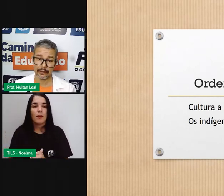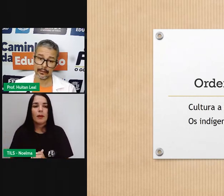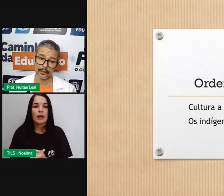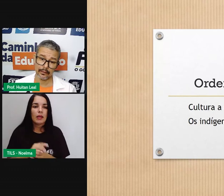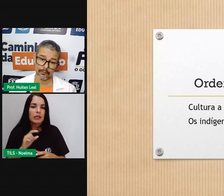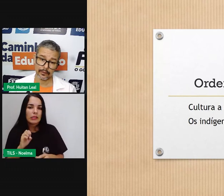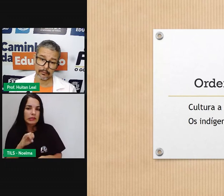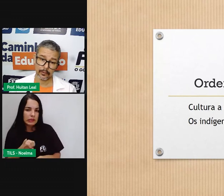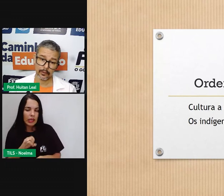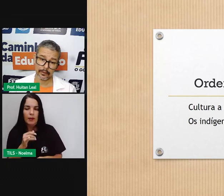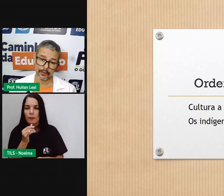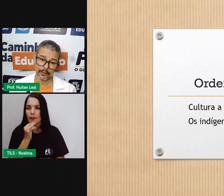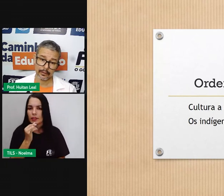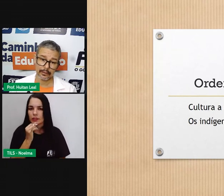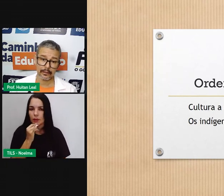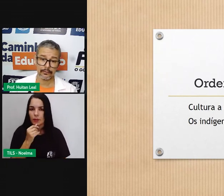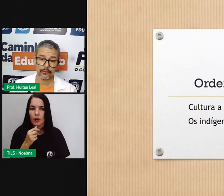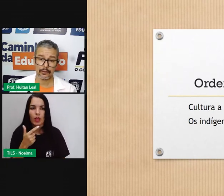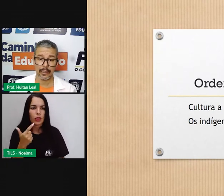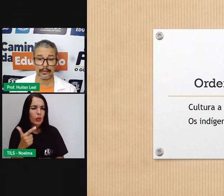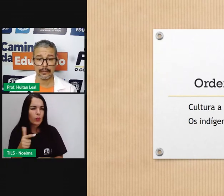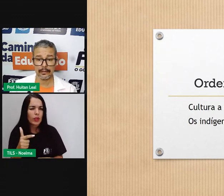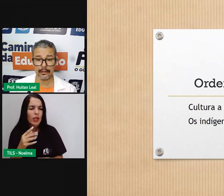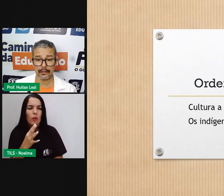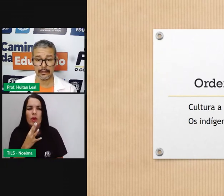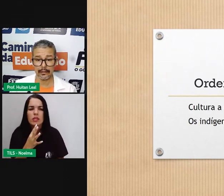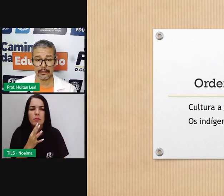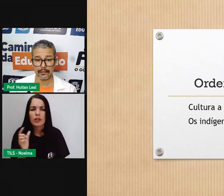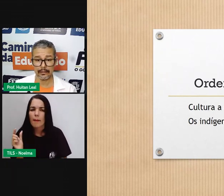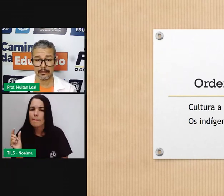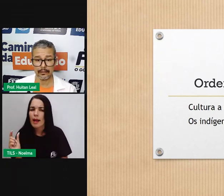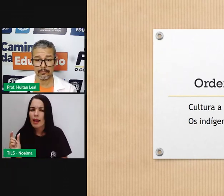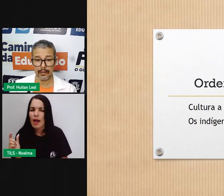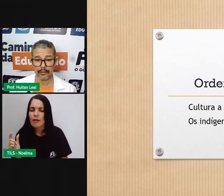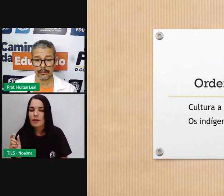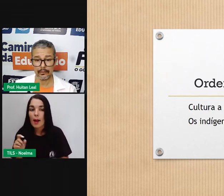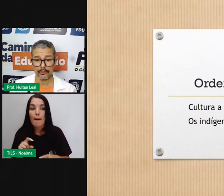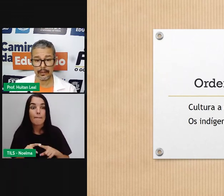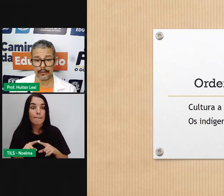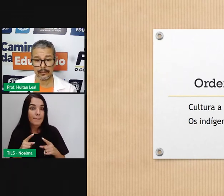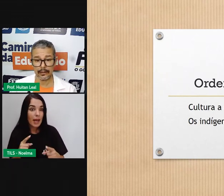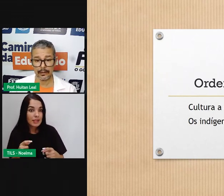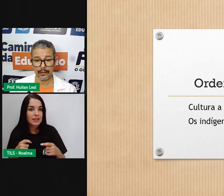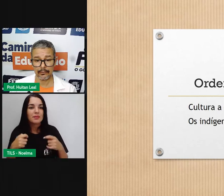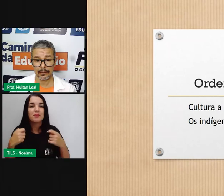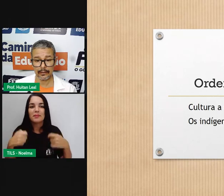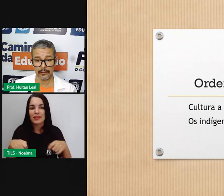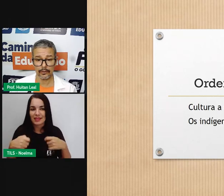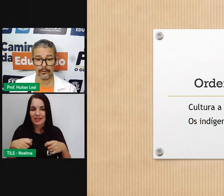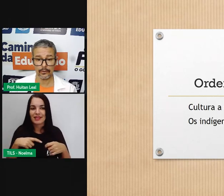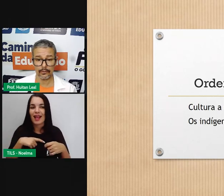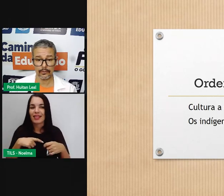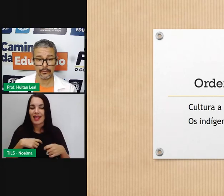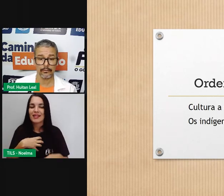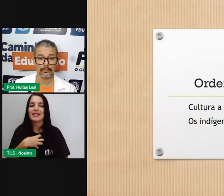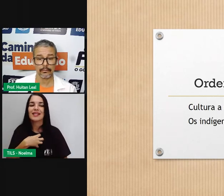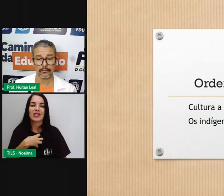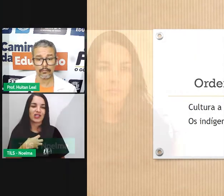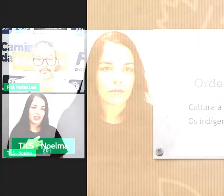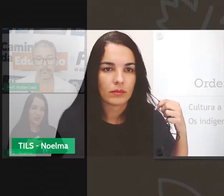essa frase, você pode ter dificuldade em entendê-la. Mas isso não quer dizer que ela não tenha sentido.